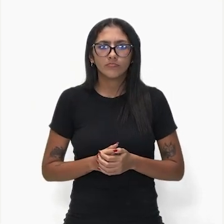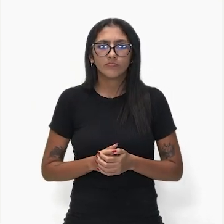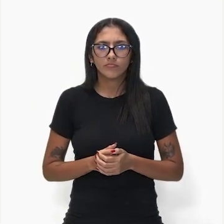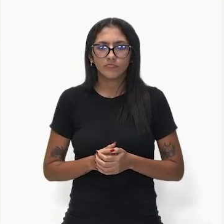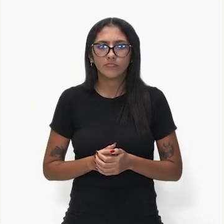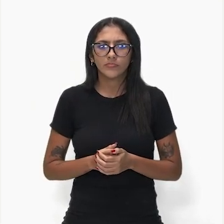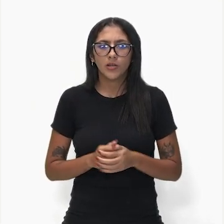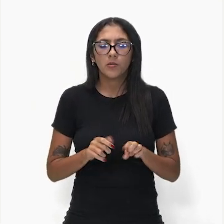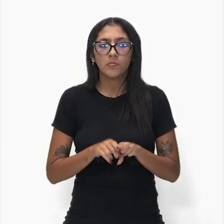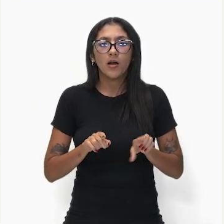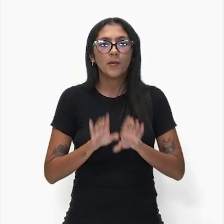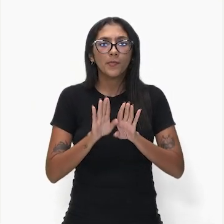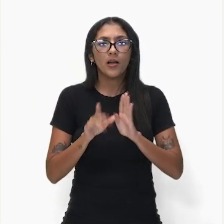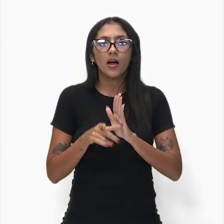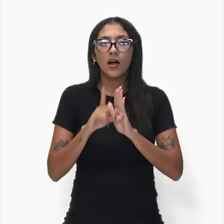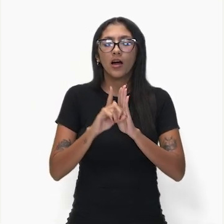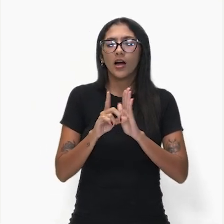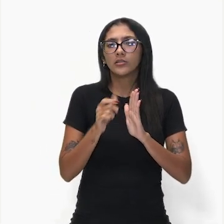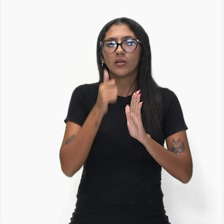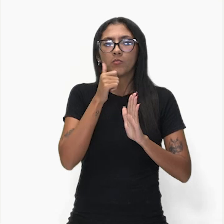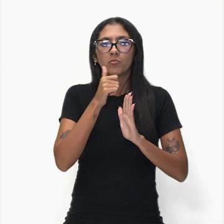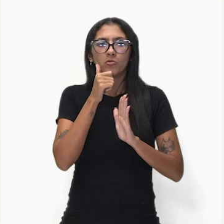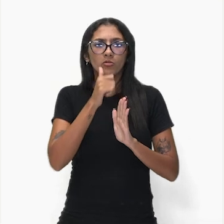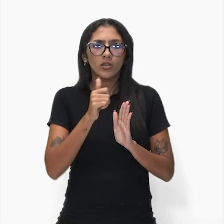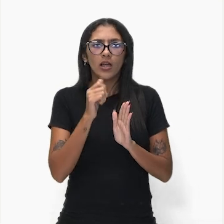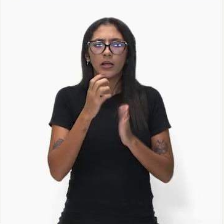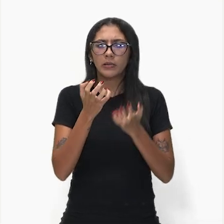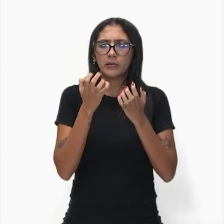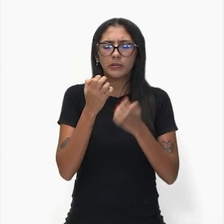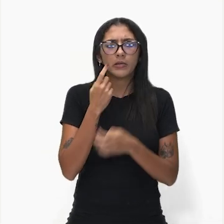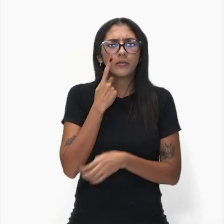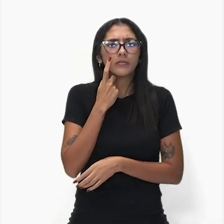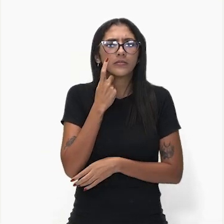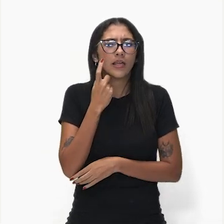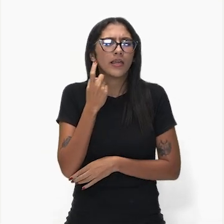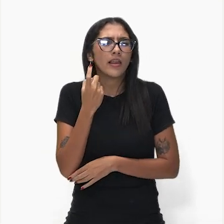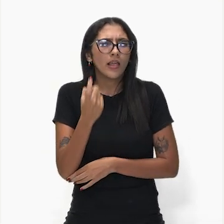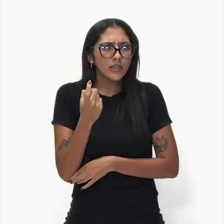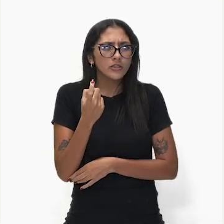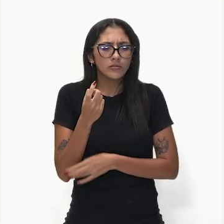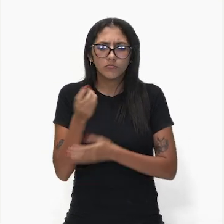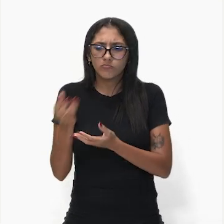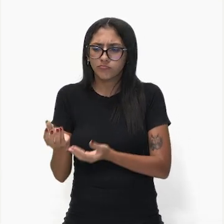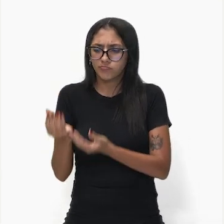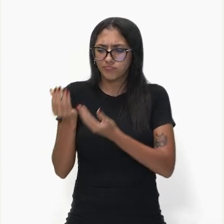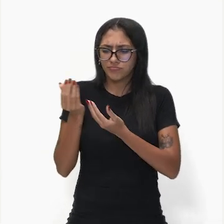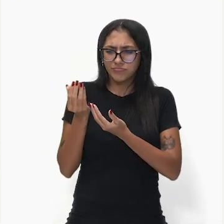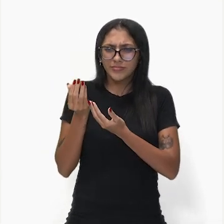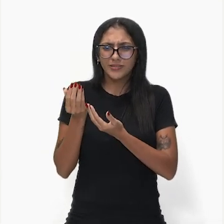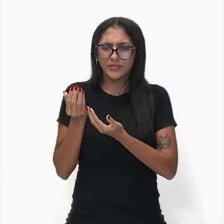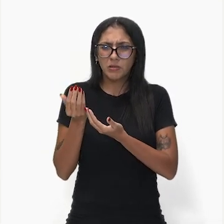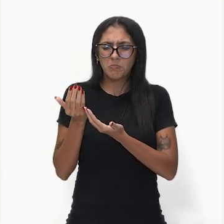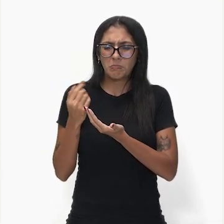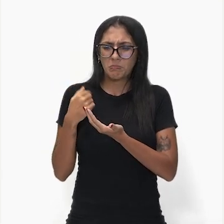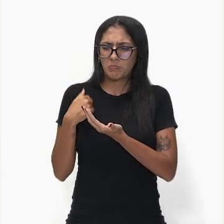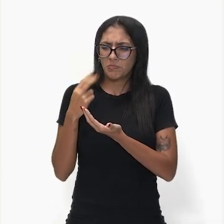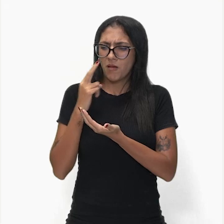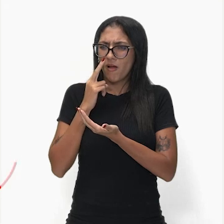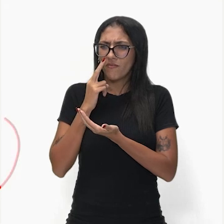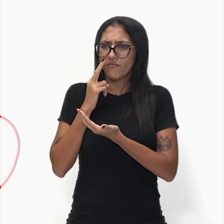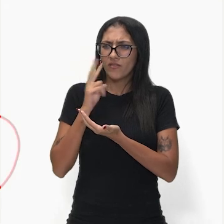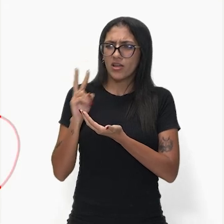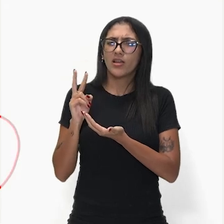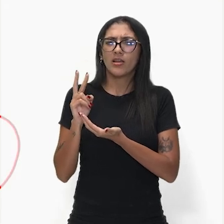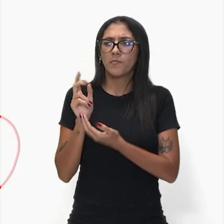que tivera a intenção de tomar ao colo, recuou ante a asquerosa. Olha a